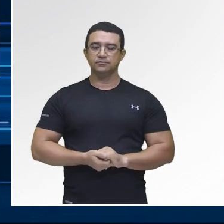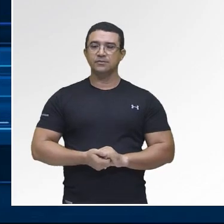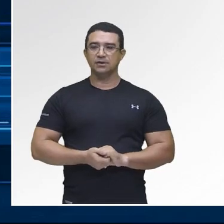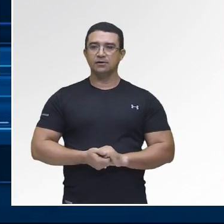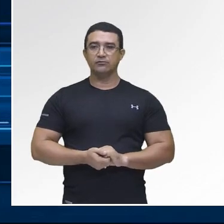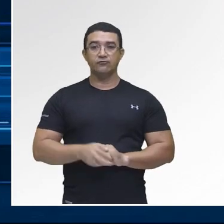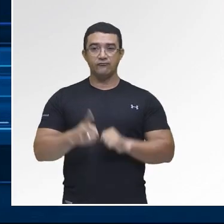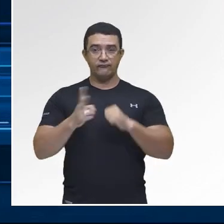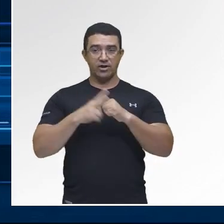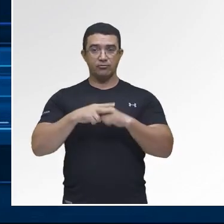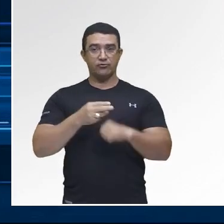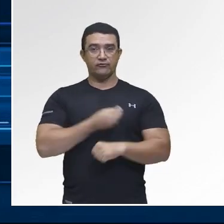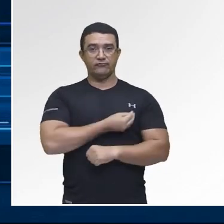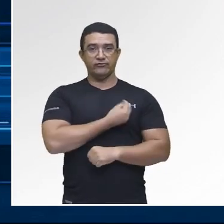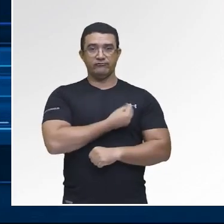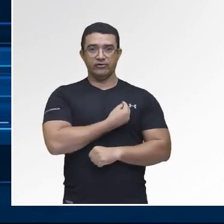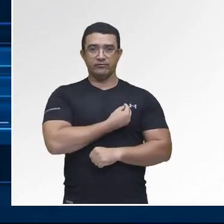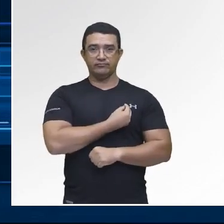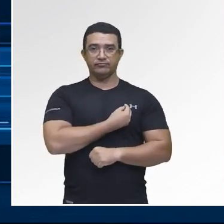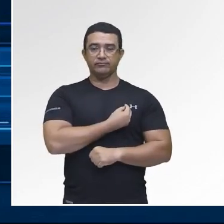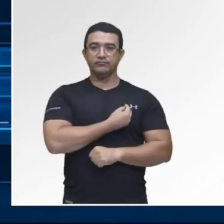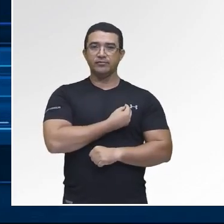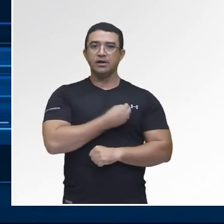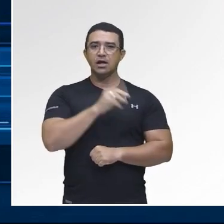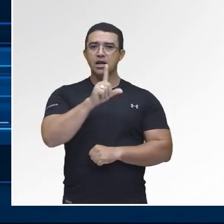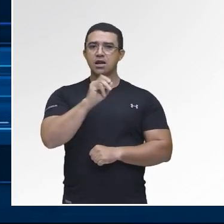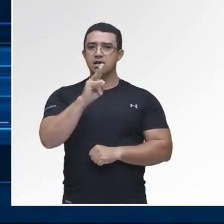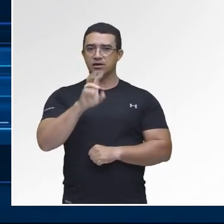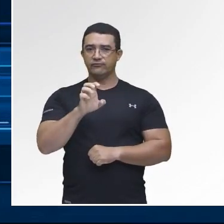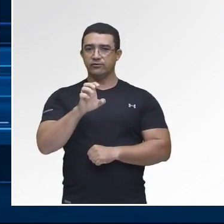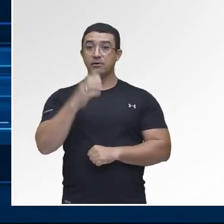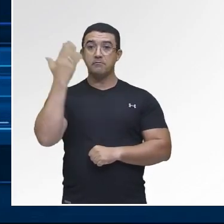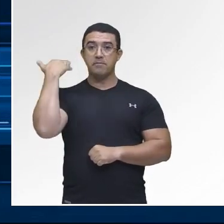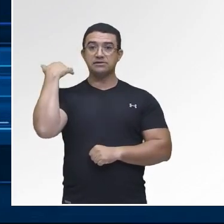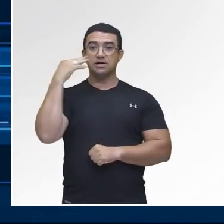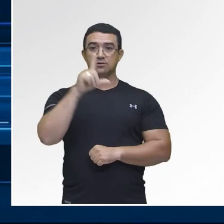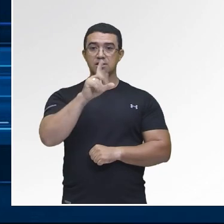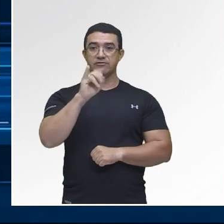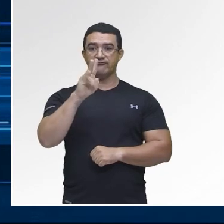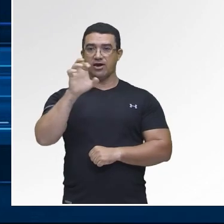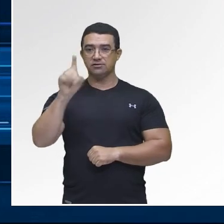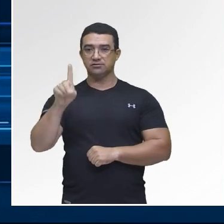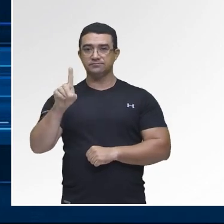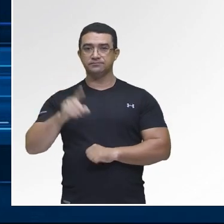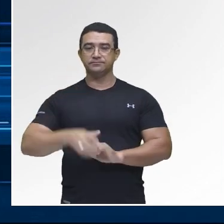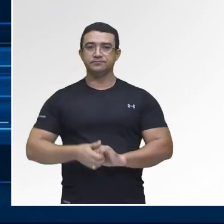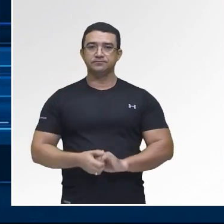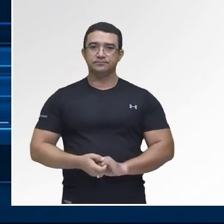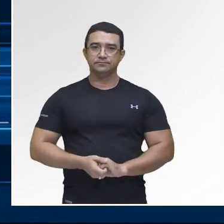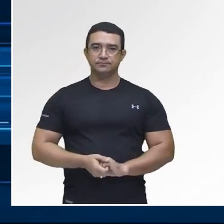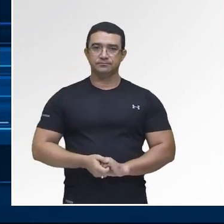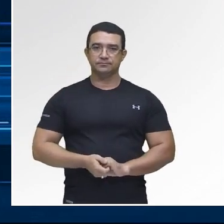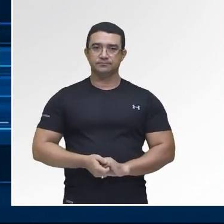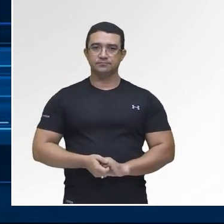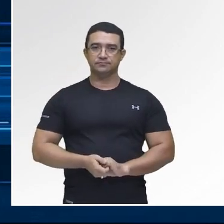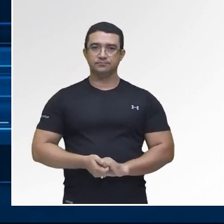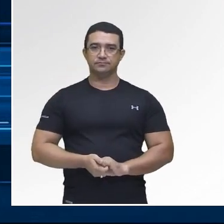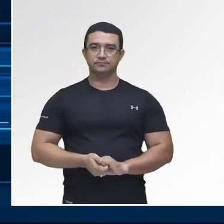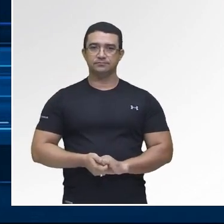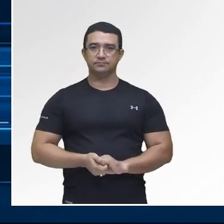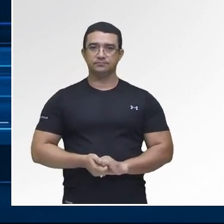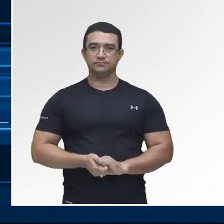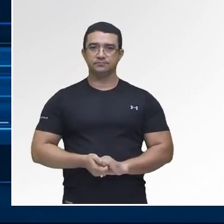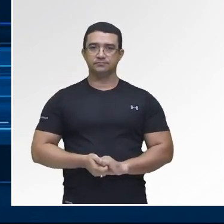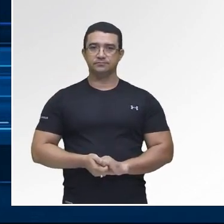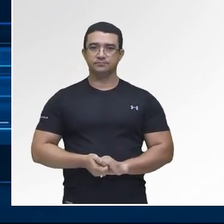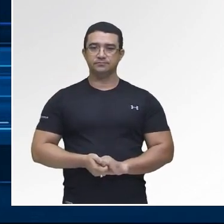né, está em amarelo, viver, é live, o passado lived, lived, né, o particípio